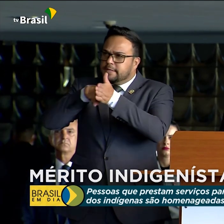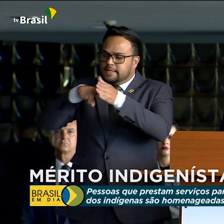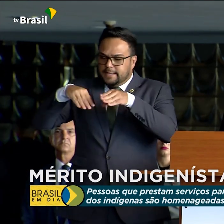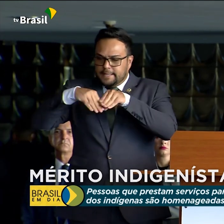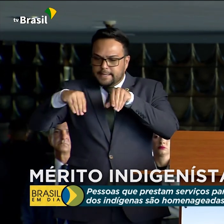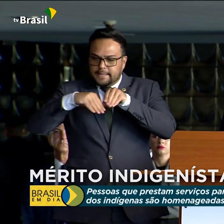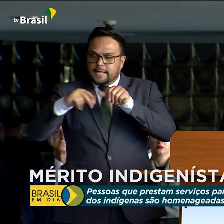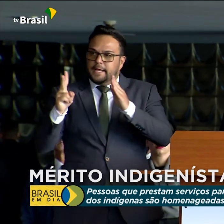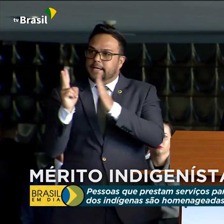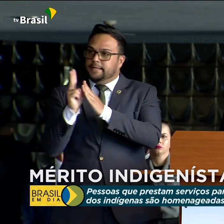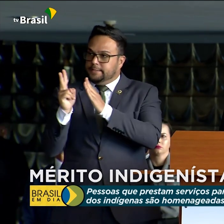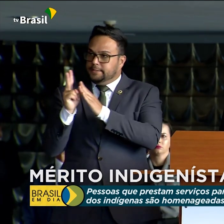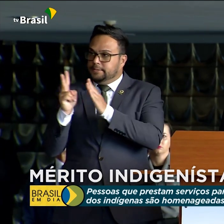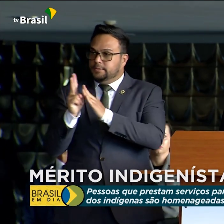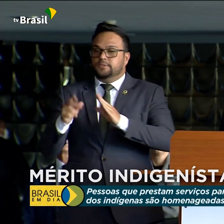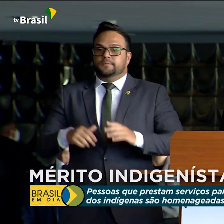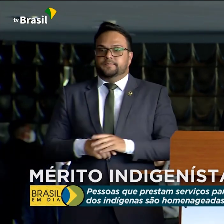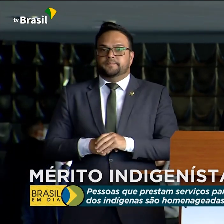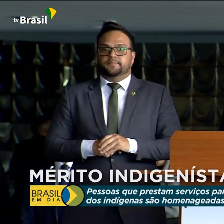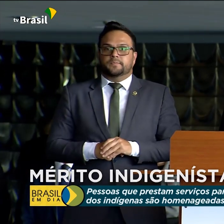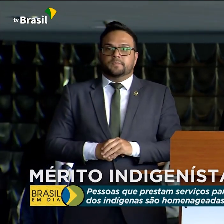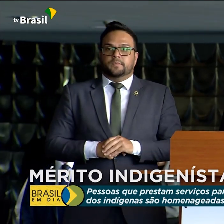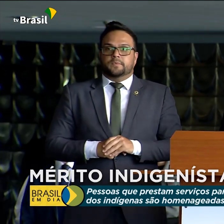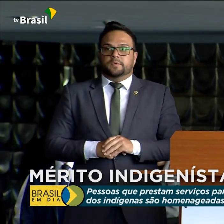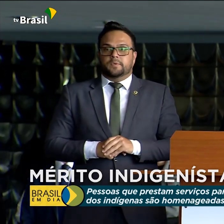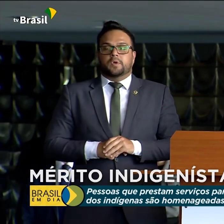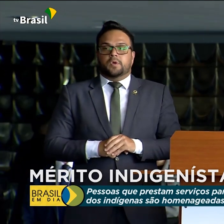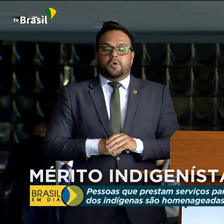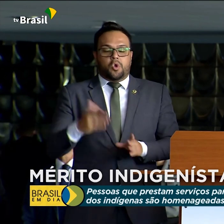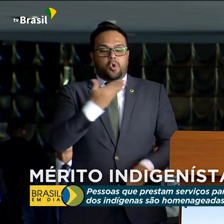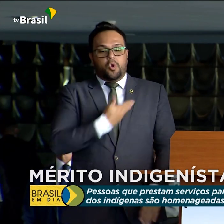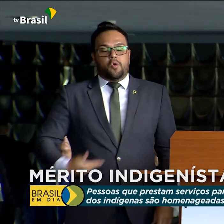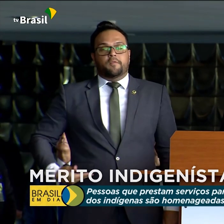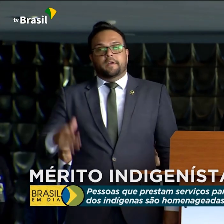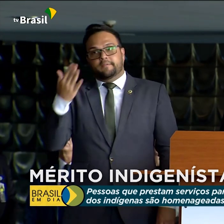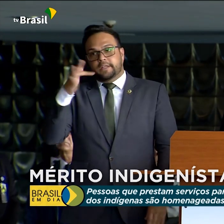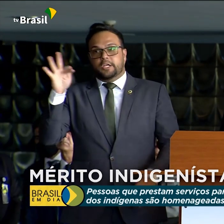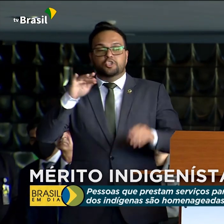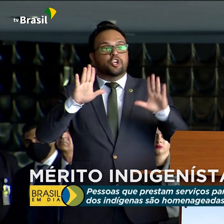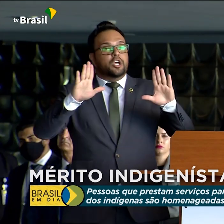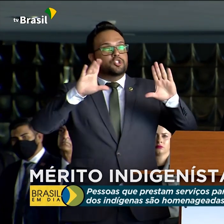Como resultado da atuação firme do governo federal, foi constatada uma redução de